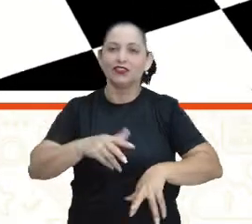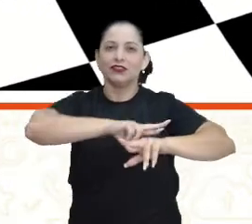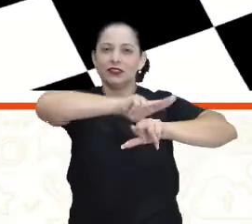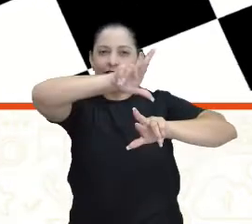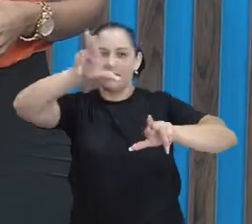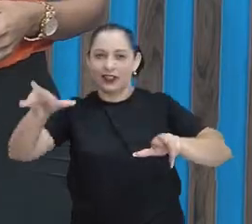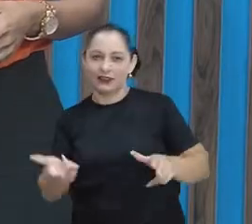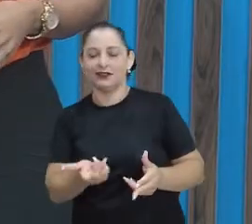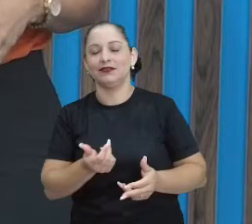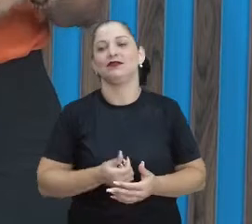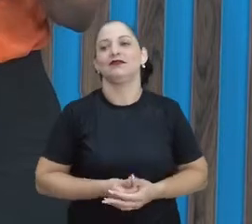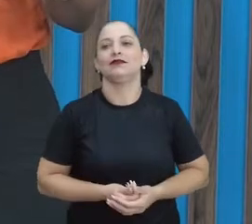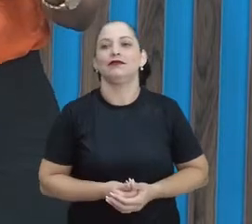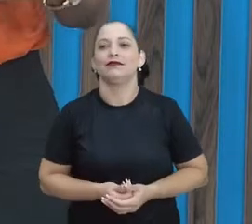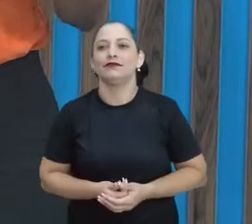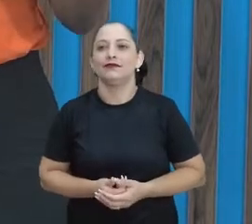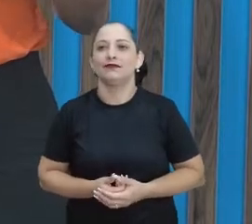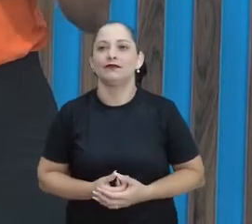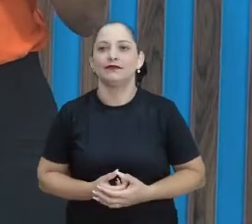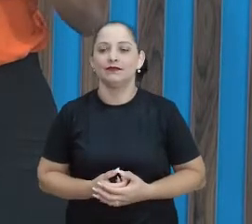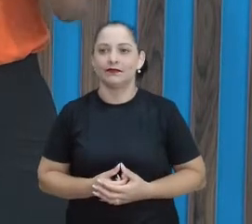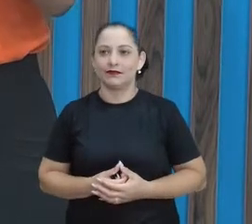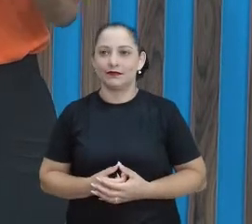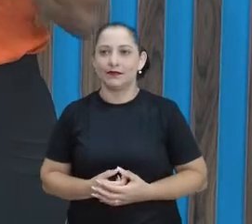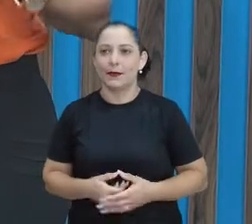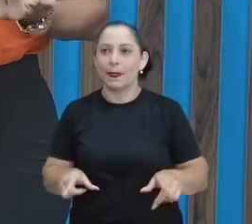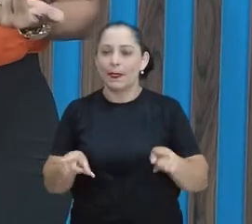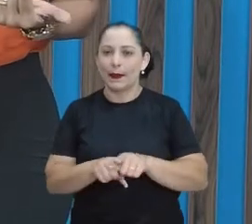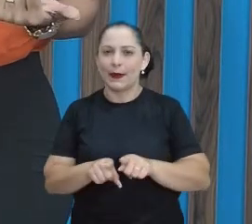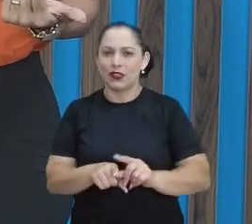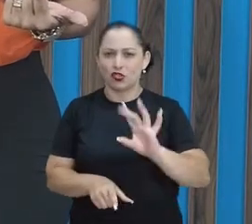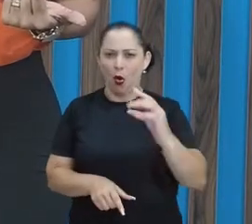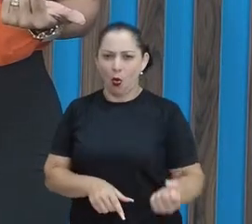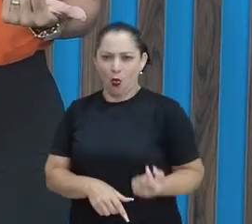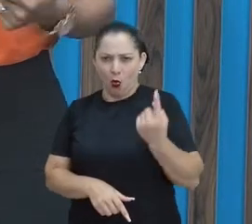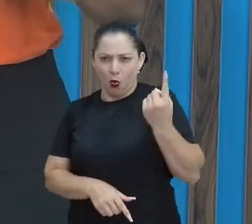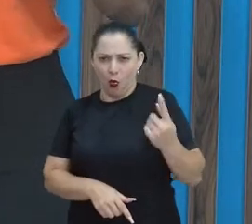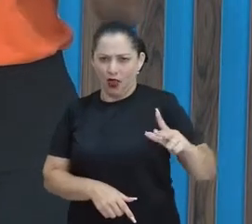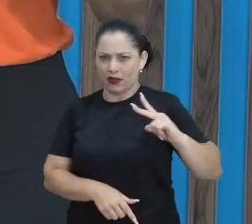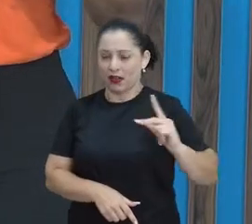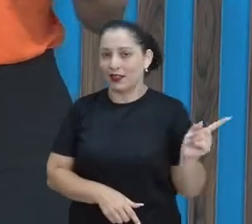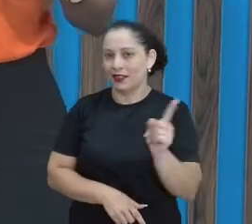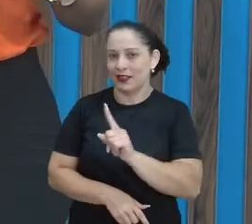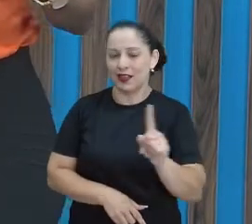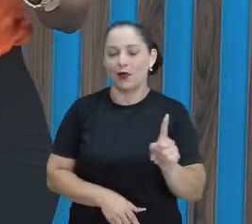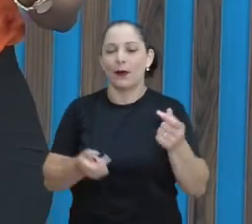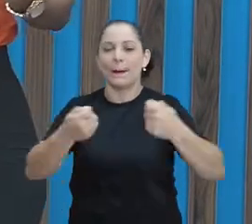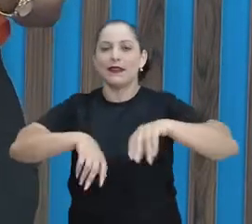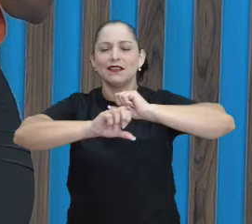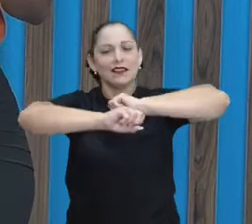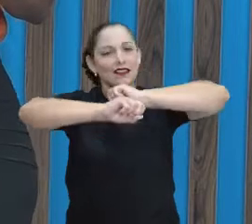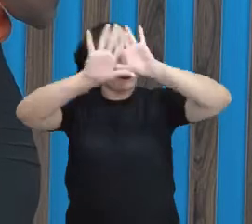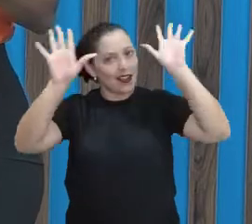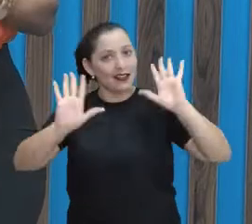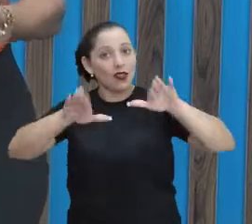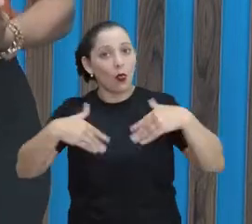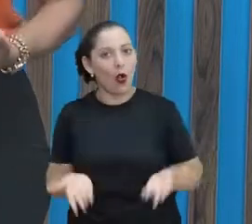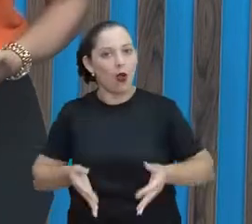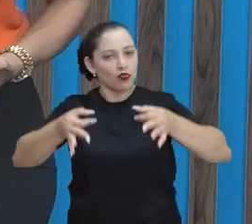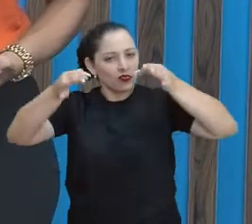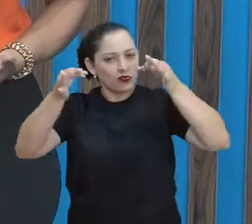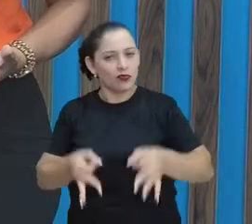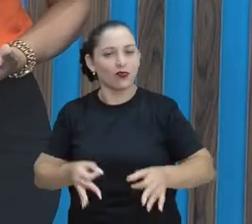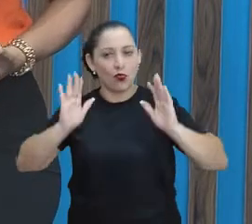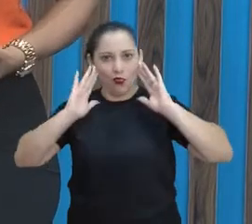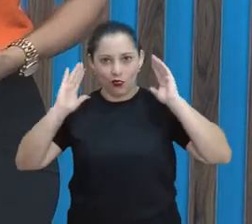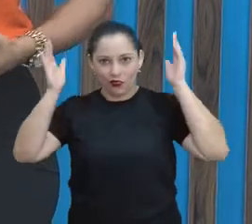também. Dificilmente a gente trabalha só um aspecto isolado, né? A gente só precisa ter a clareza de qual é a prioridade